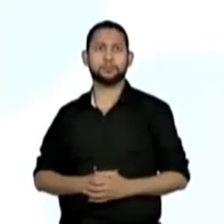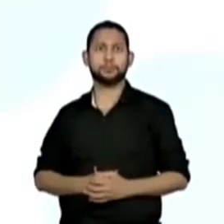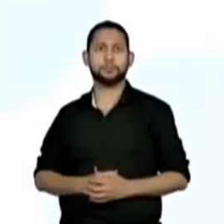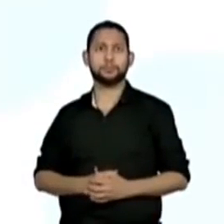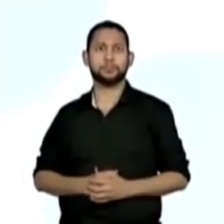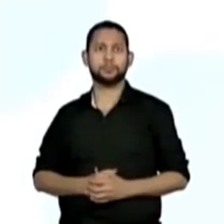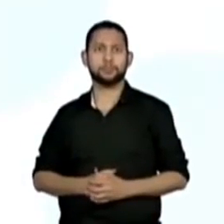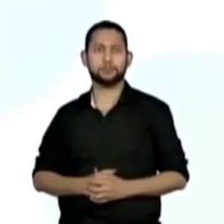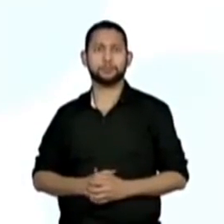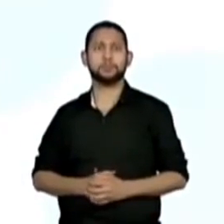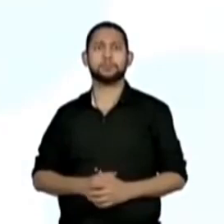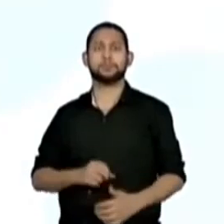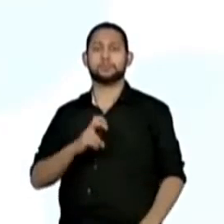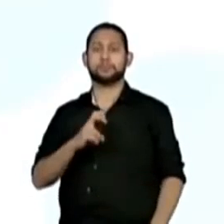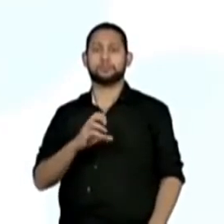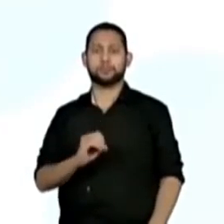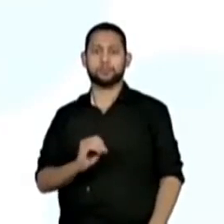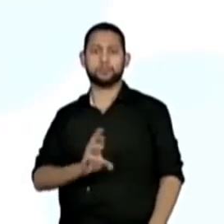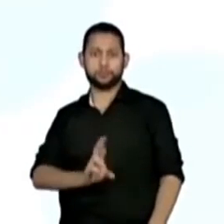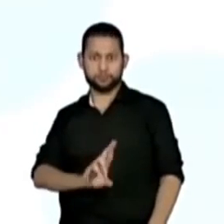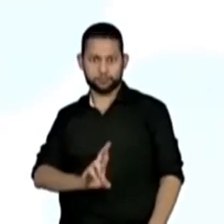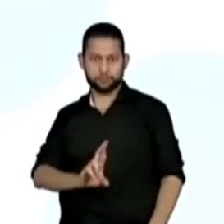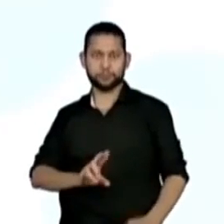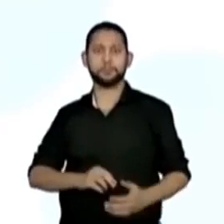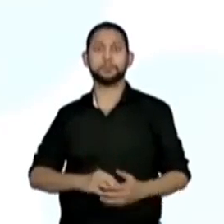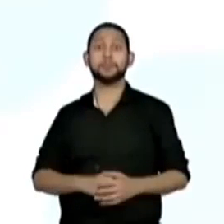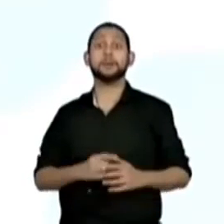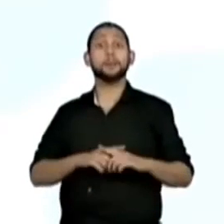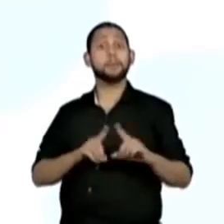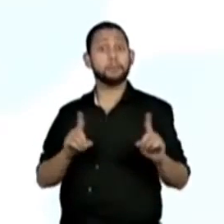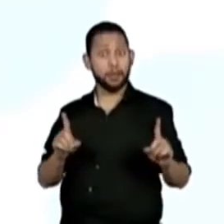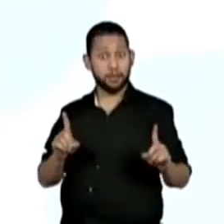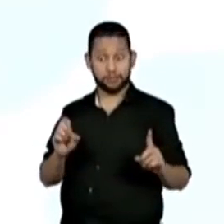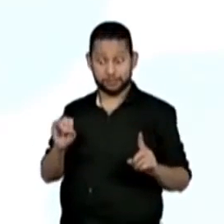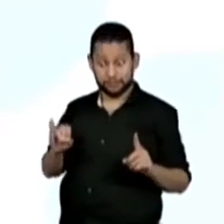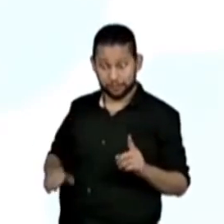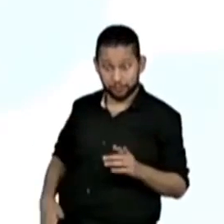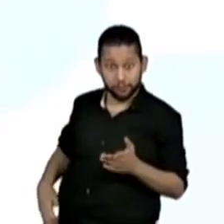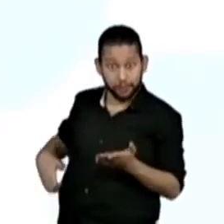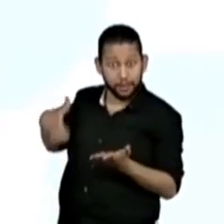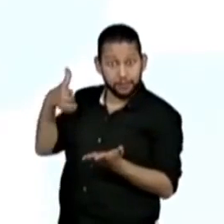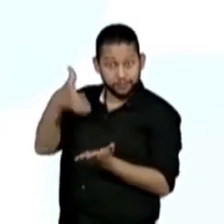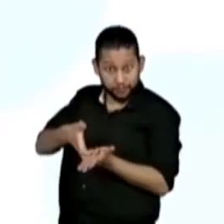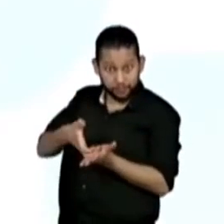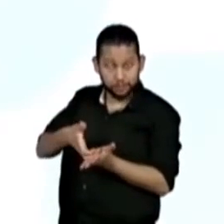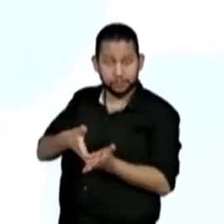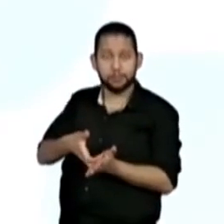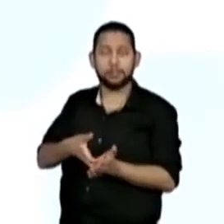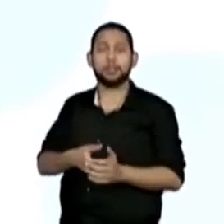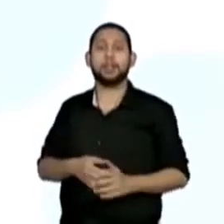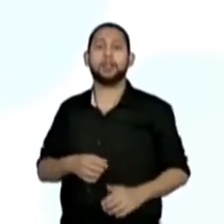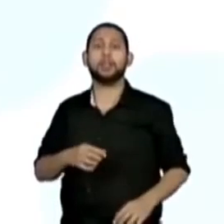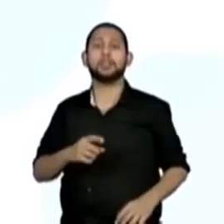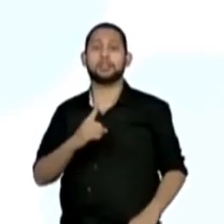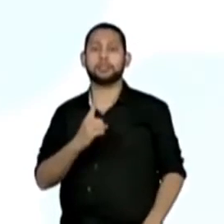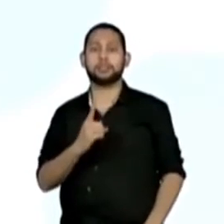50 r$ 50 porém à vista 10% de desconto